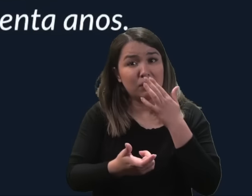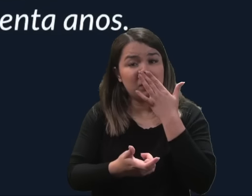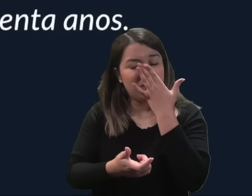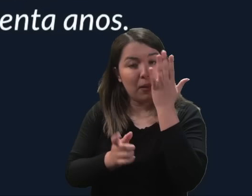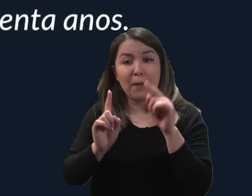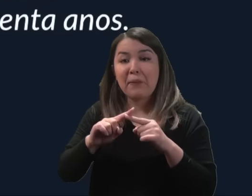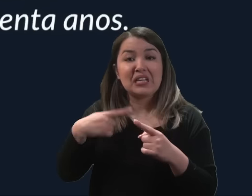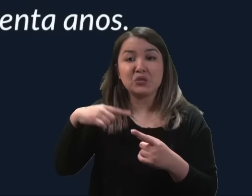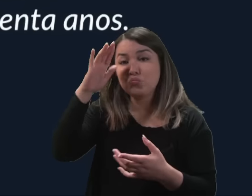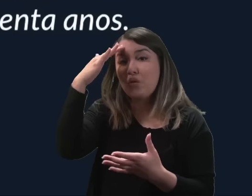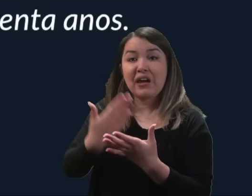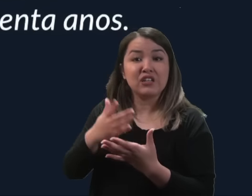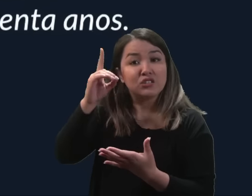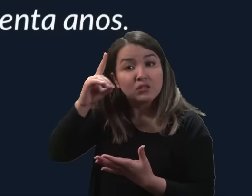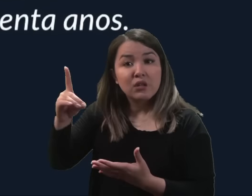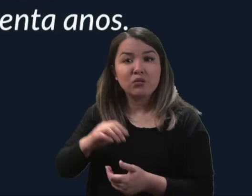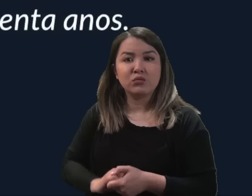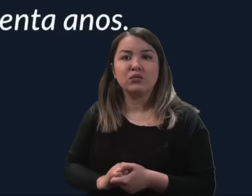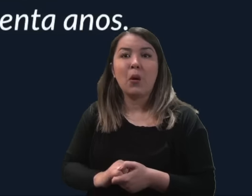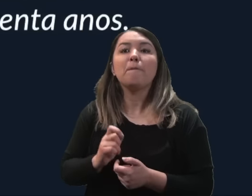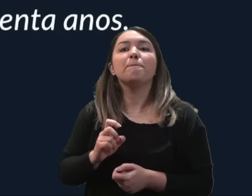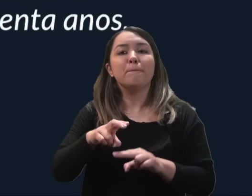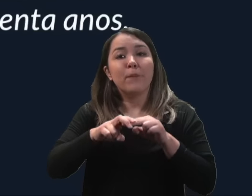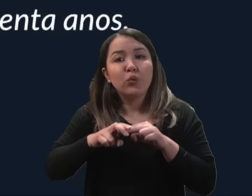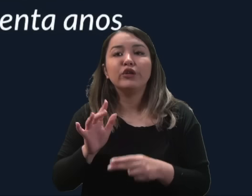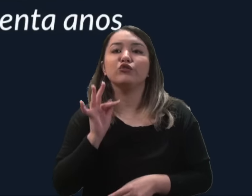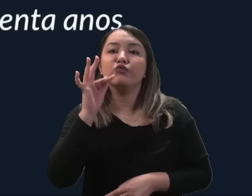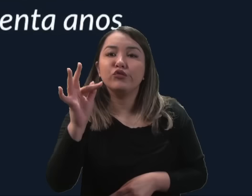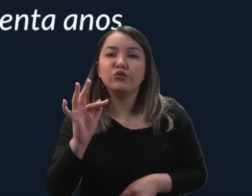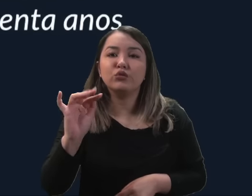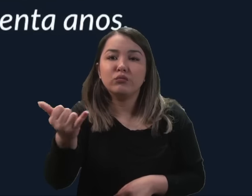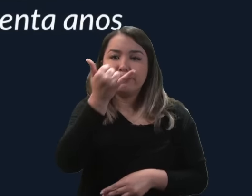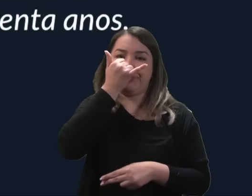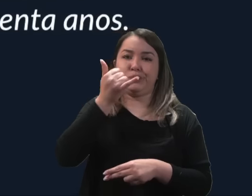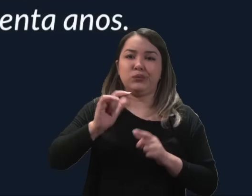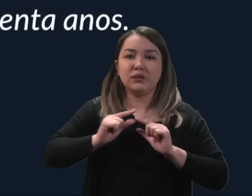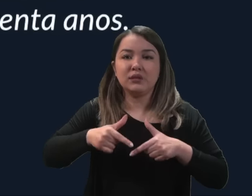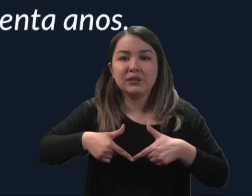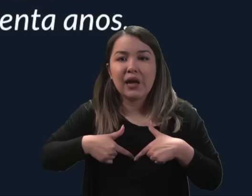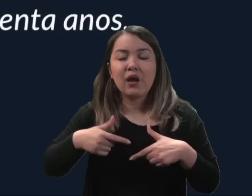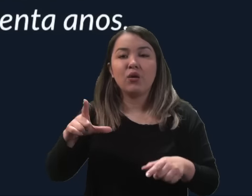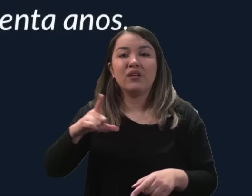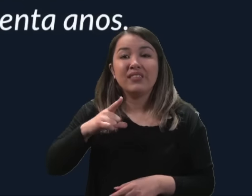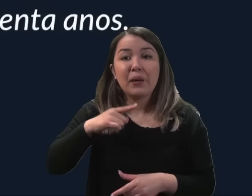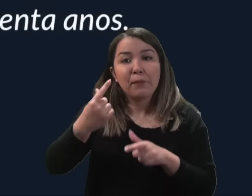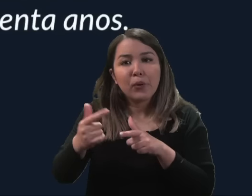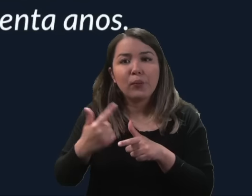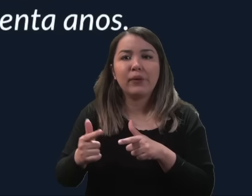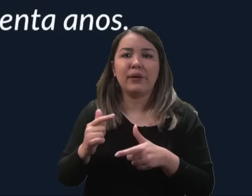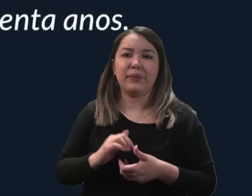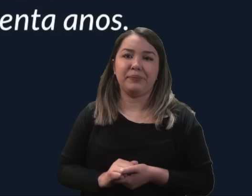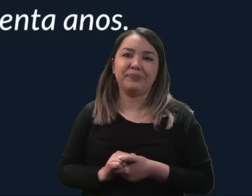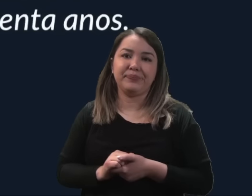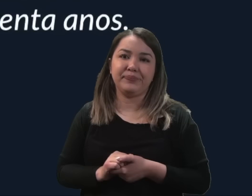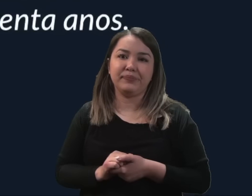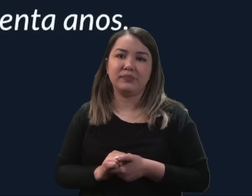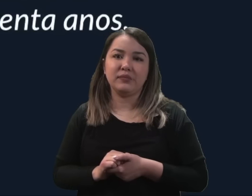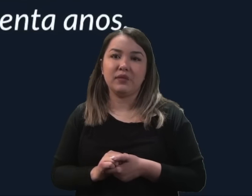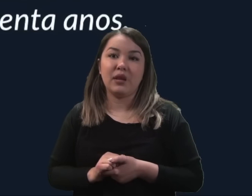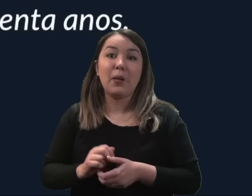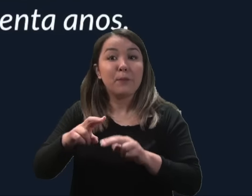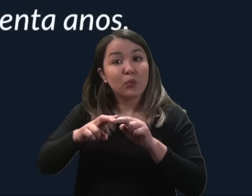apostasias e rebeliões que impediram a entrada de Israel na